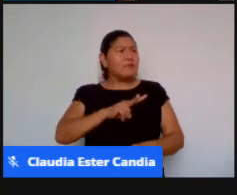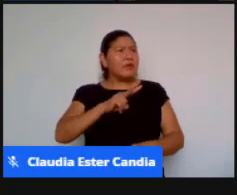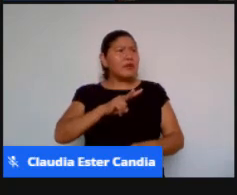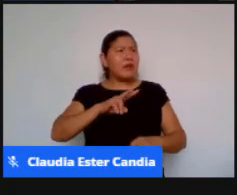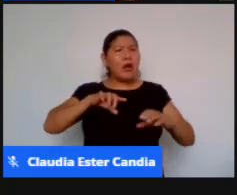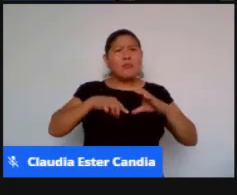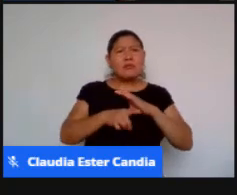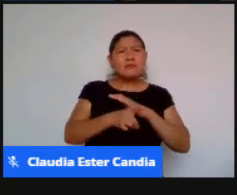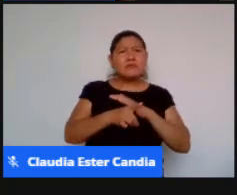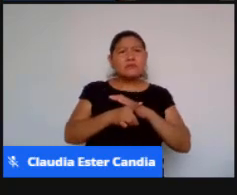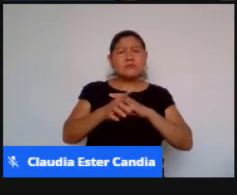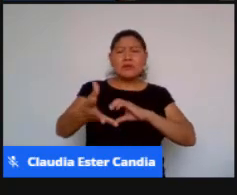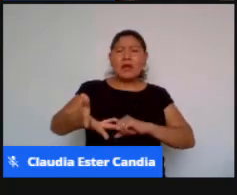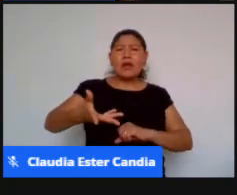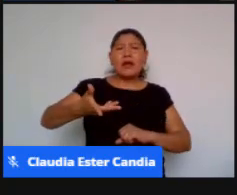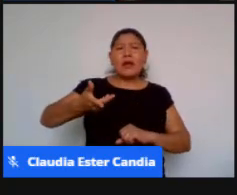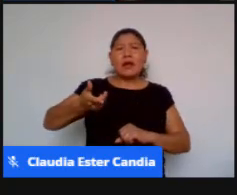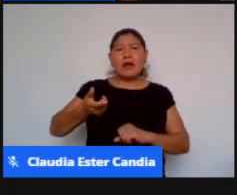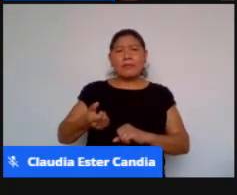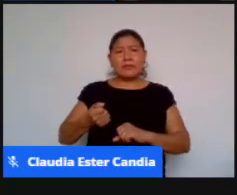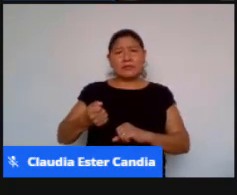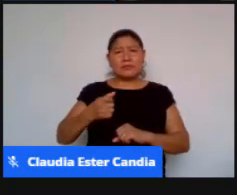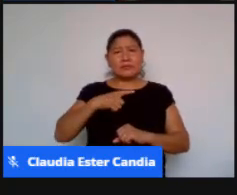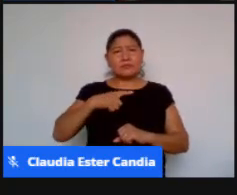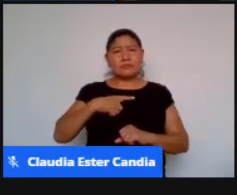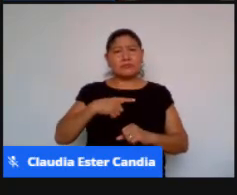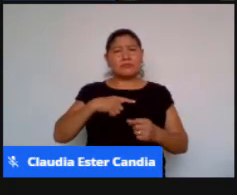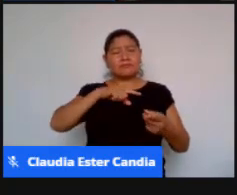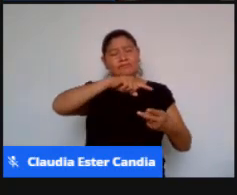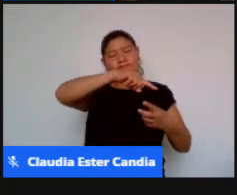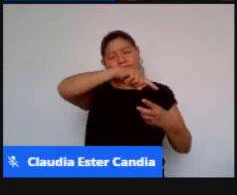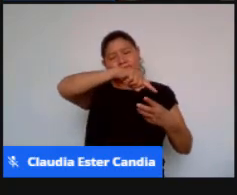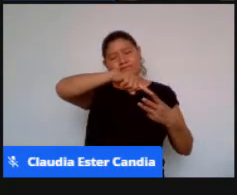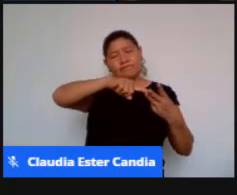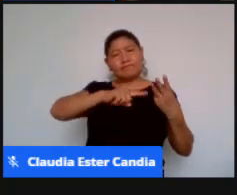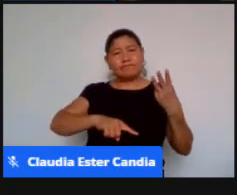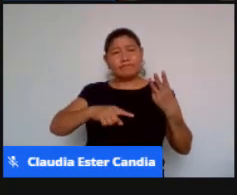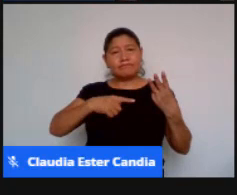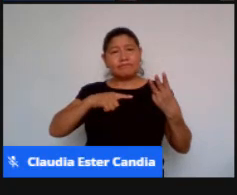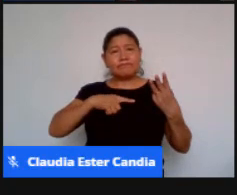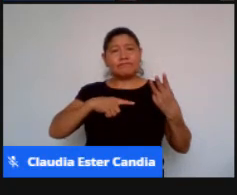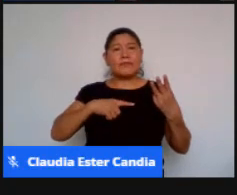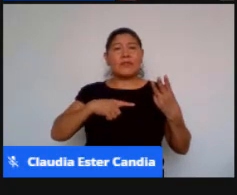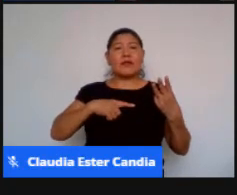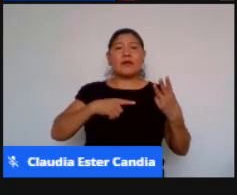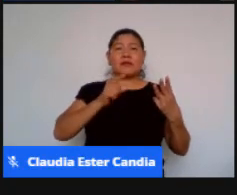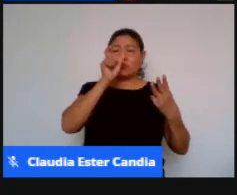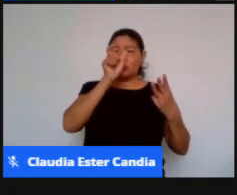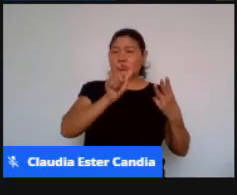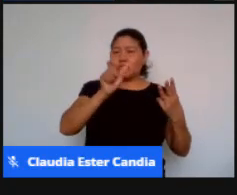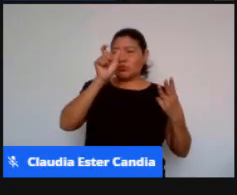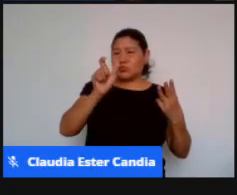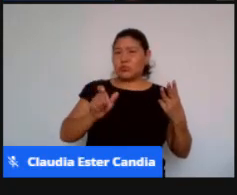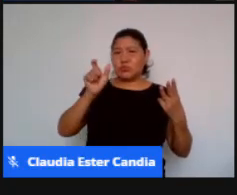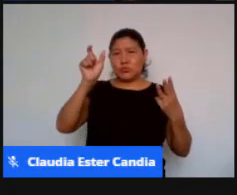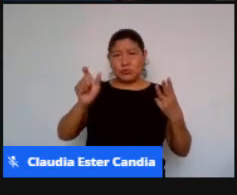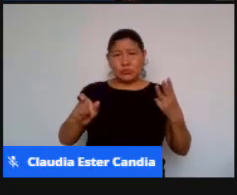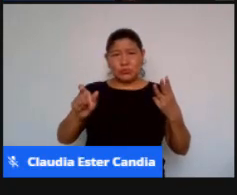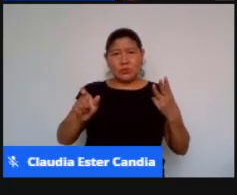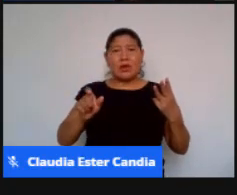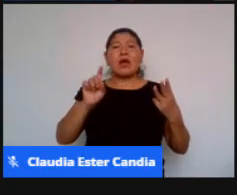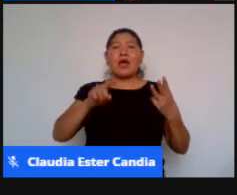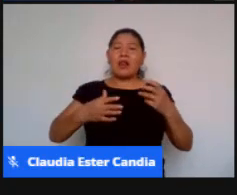dessa habilidade. Então, essas três colunas, unidade temática, objeto de conhecimento e habilidades, elas são da